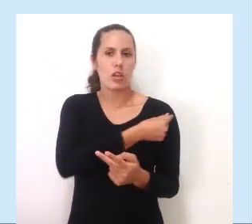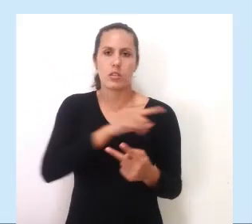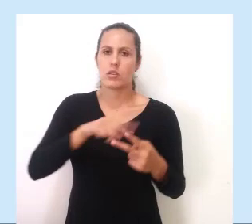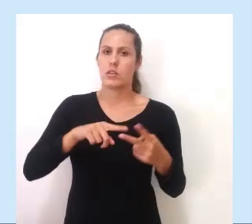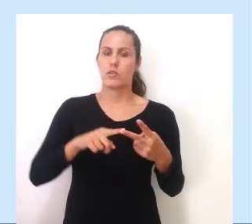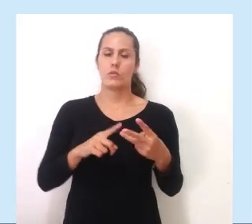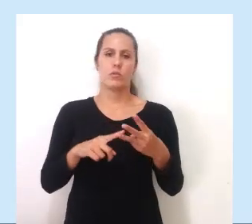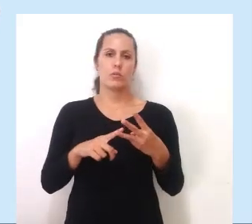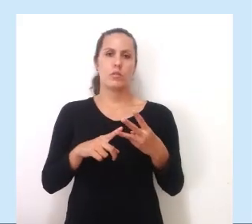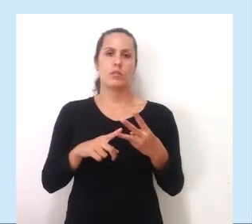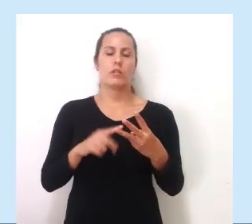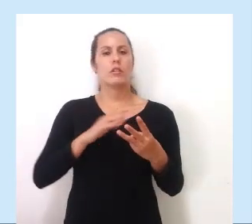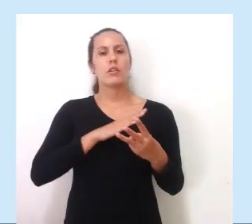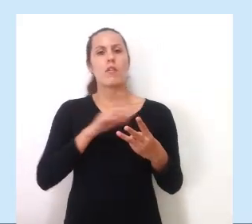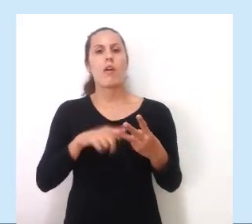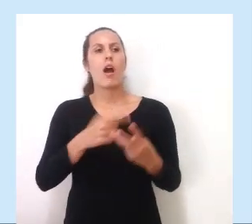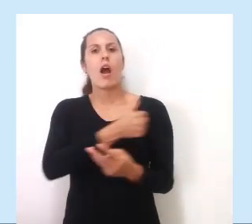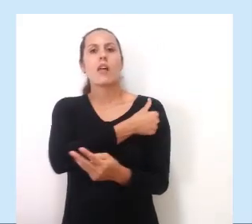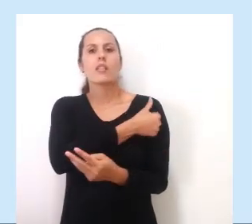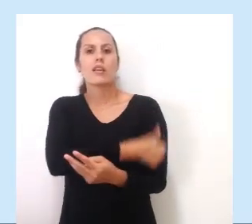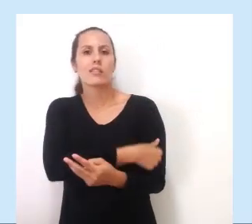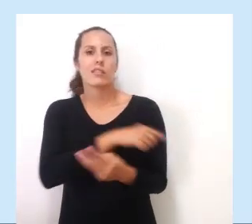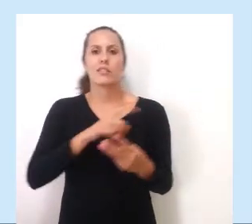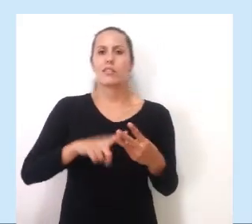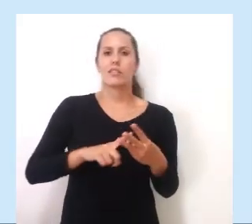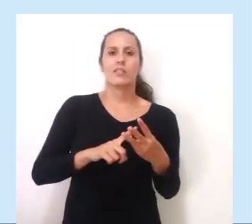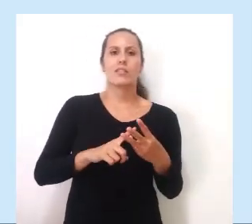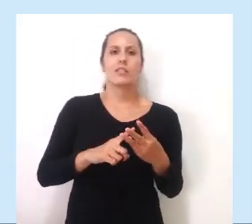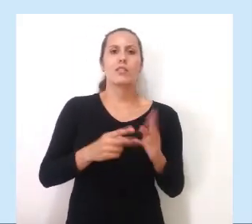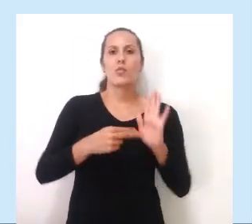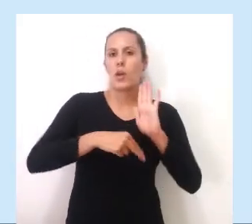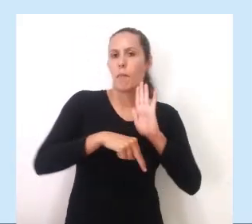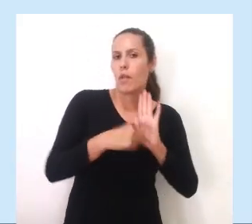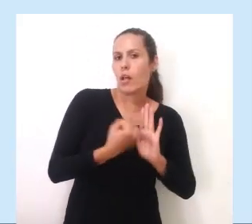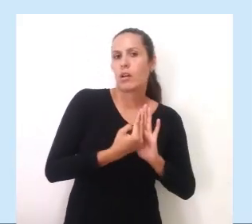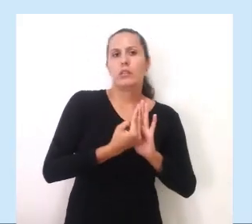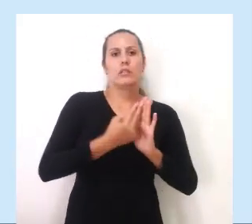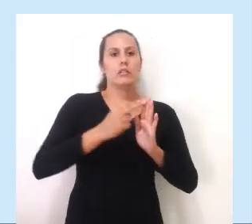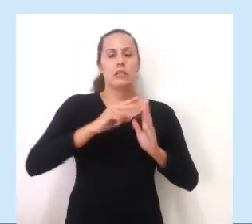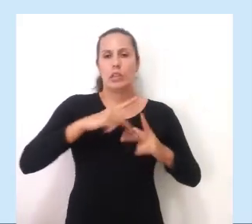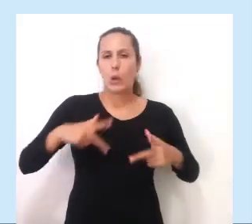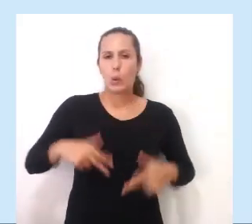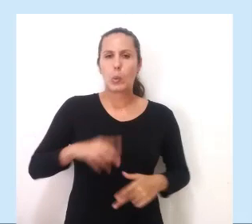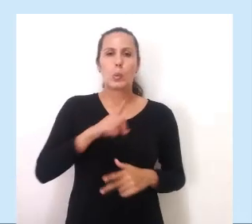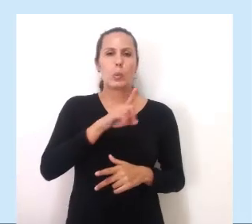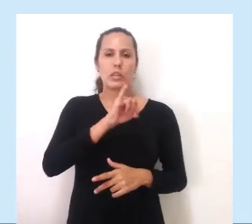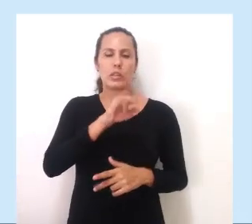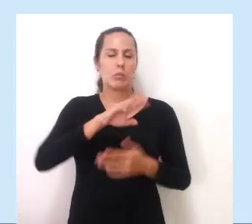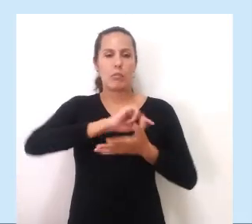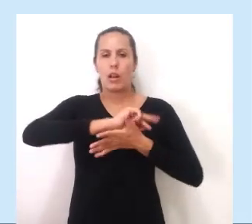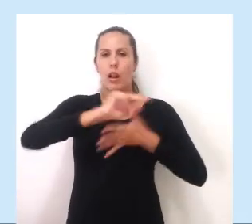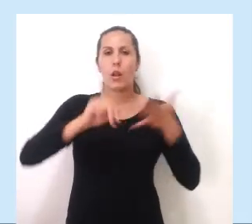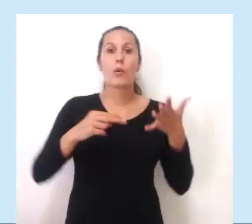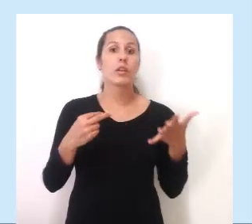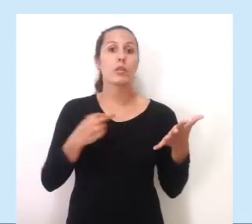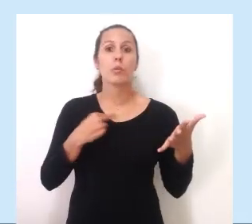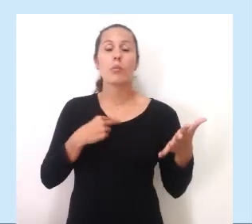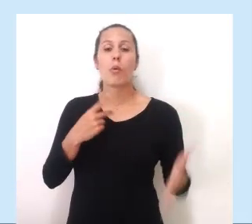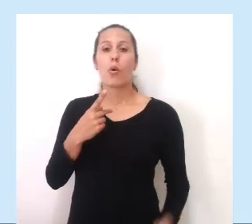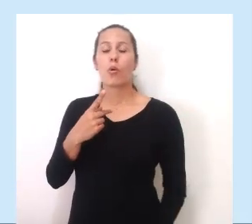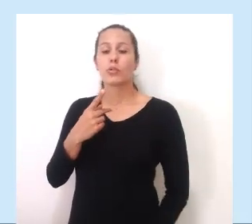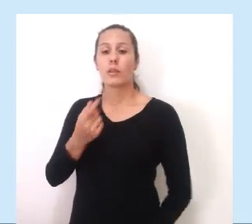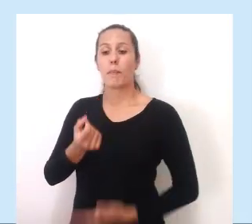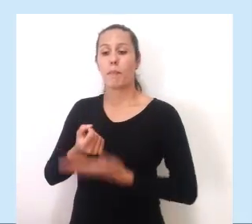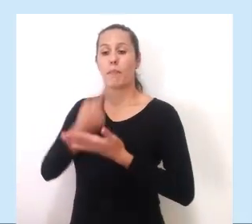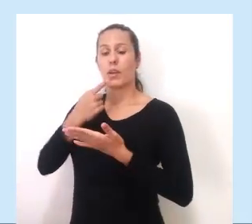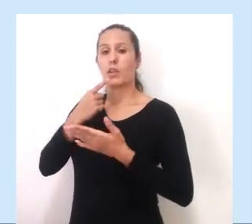da injeção, você vai atrás do adesivo, você vai atrás do implante, o que não pode transformar a pílula do